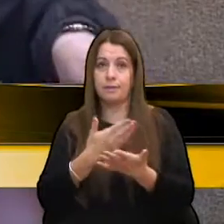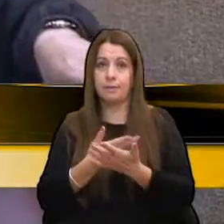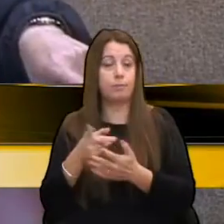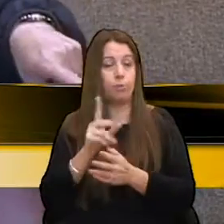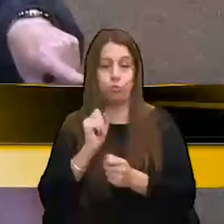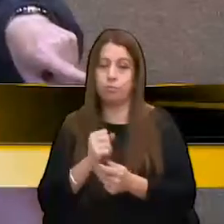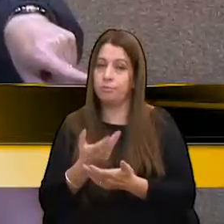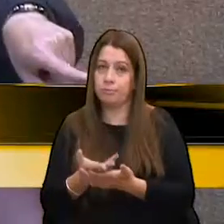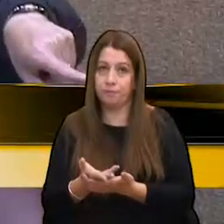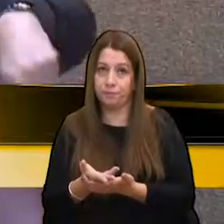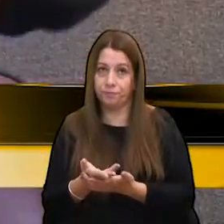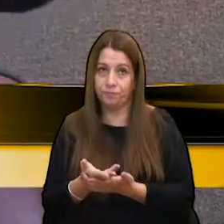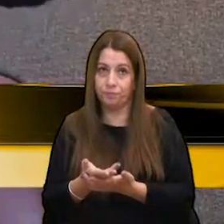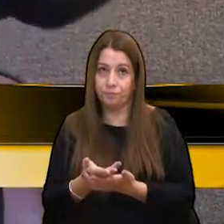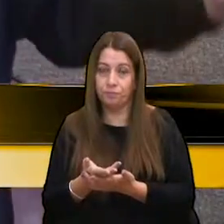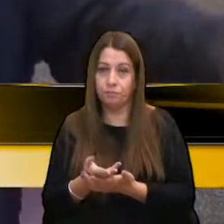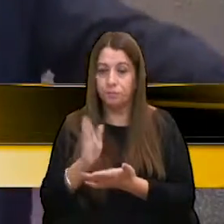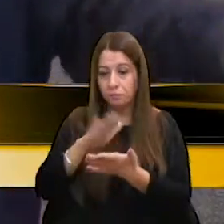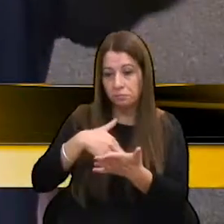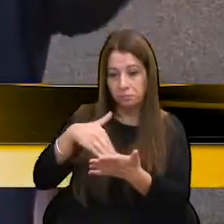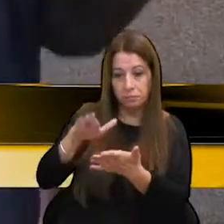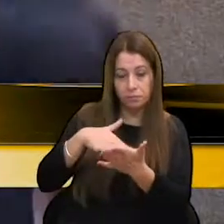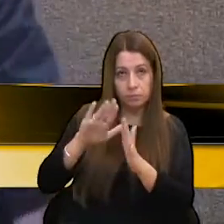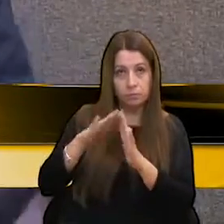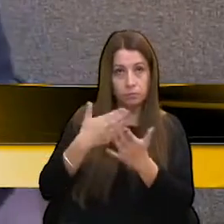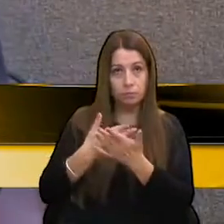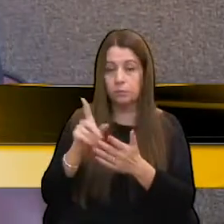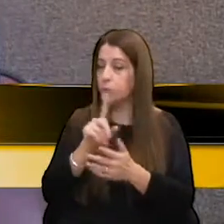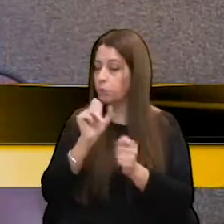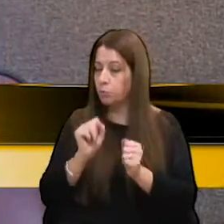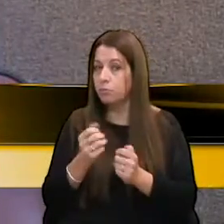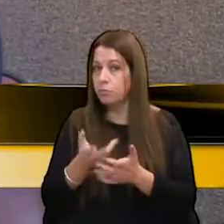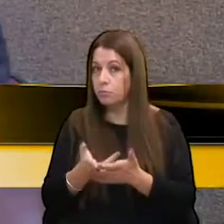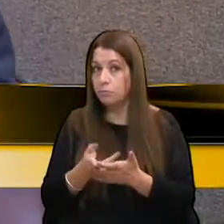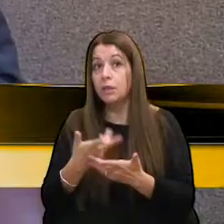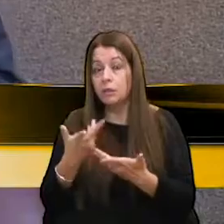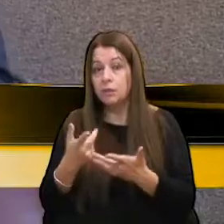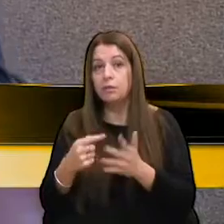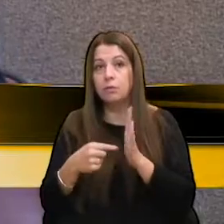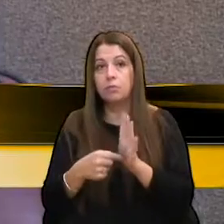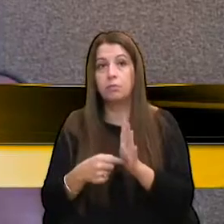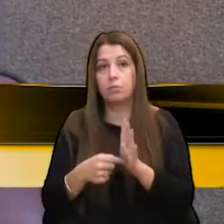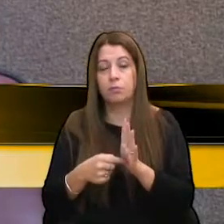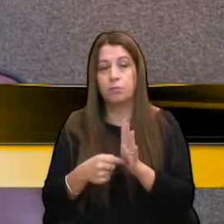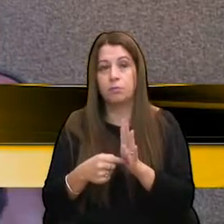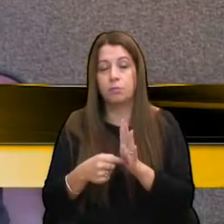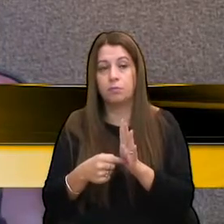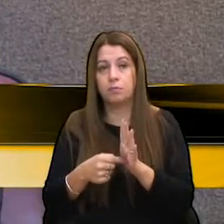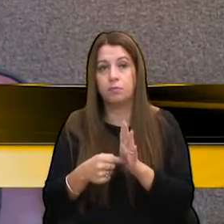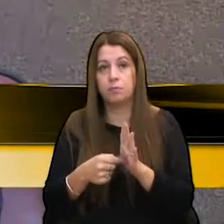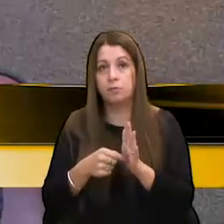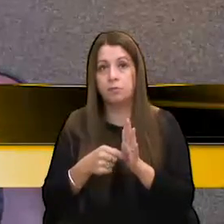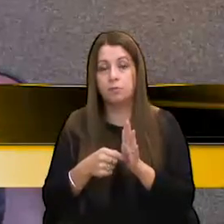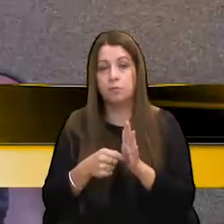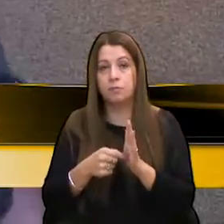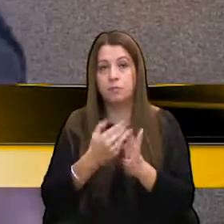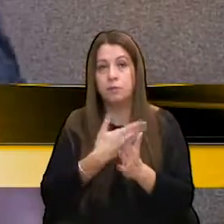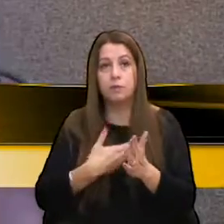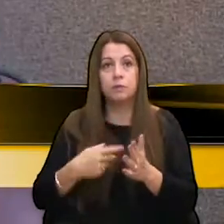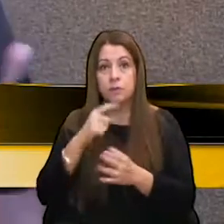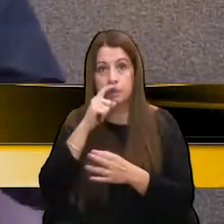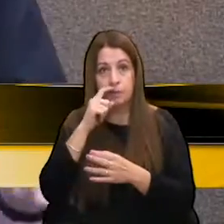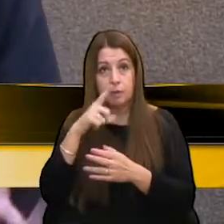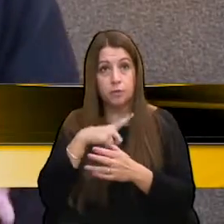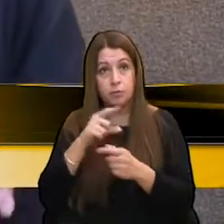mas não podiam. Pintar as escolas, mas não podiam. Então eu coloquei isso para o governador Sartori, que